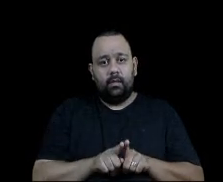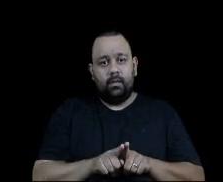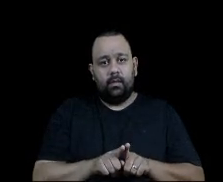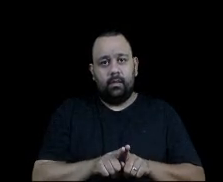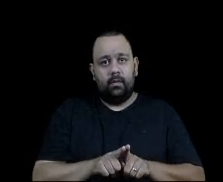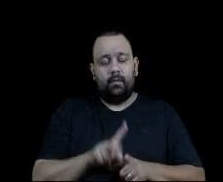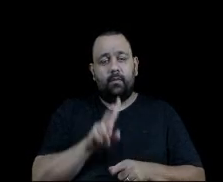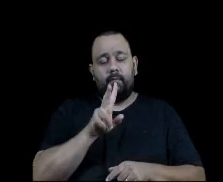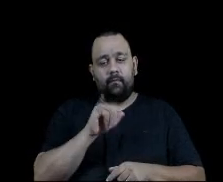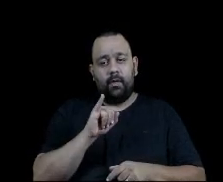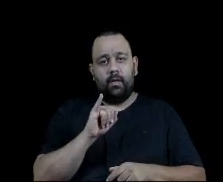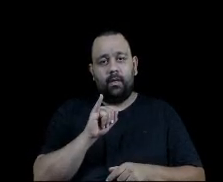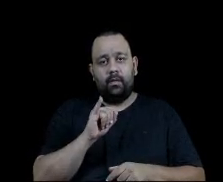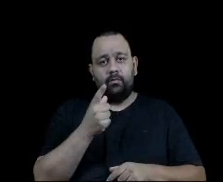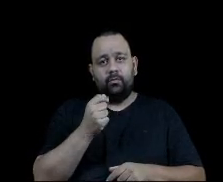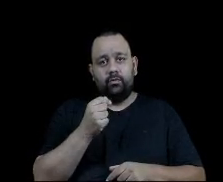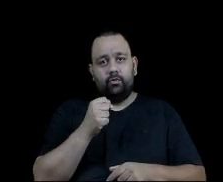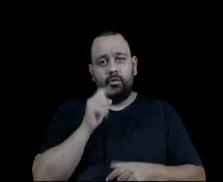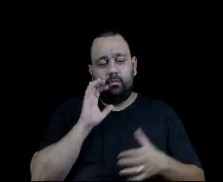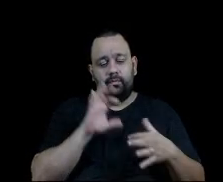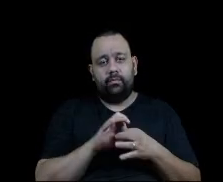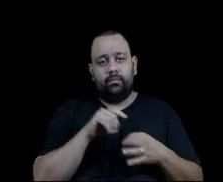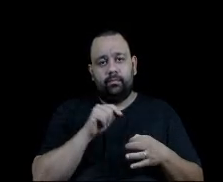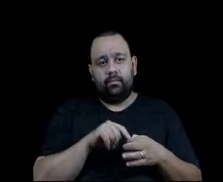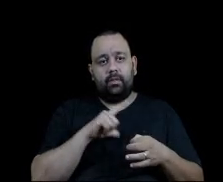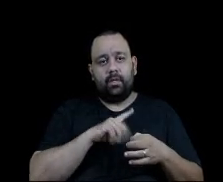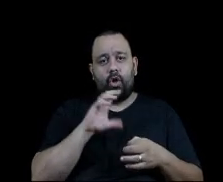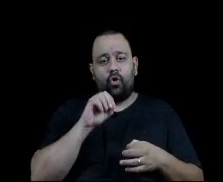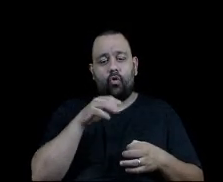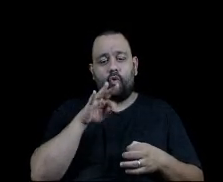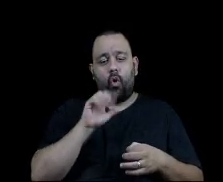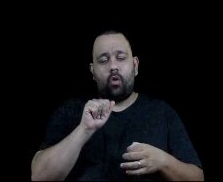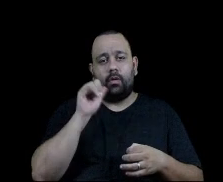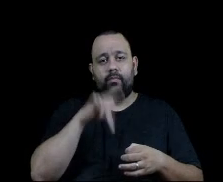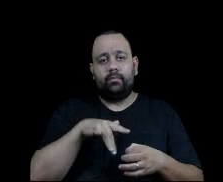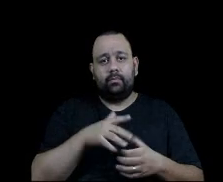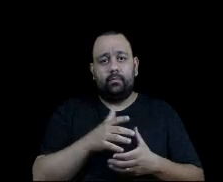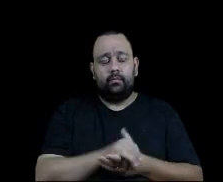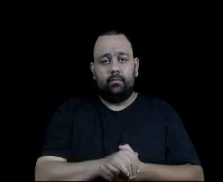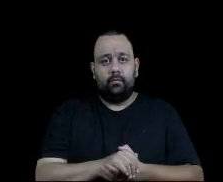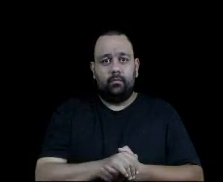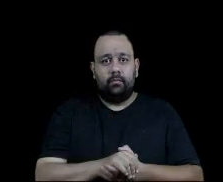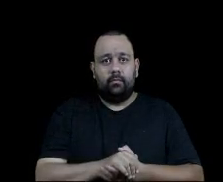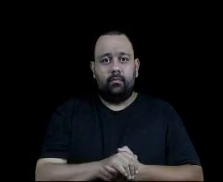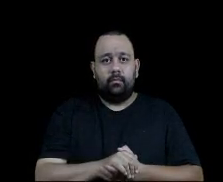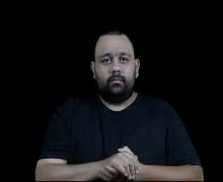e que também vão sair desses recursos que estão em conta.